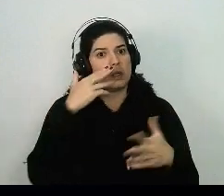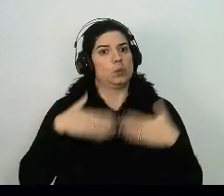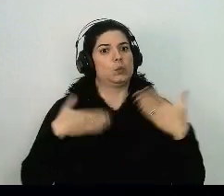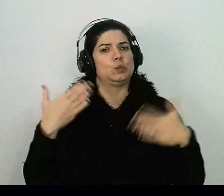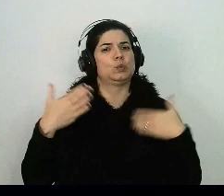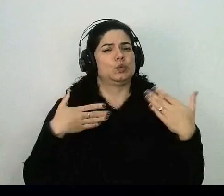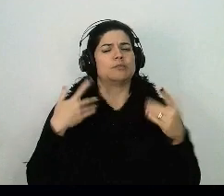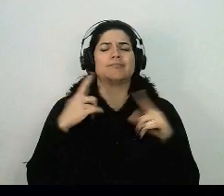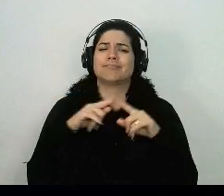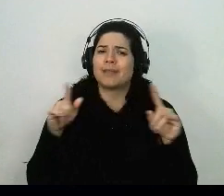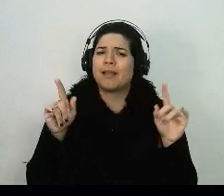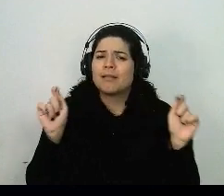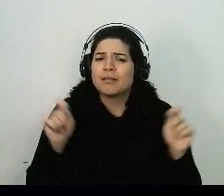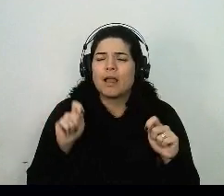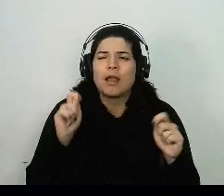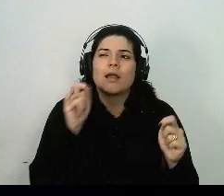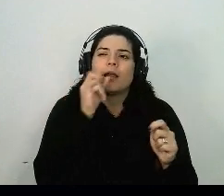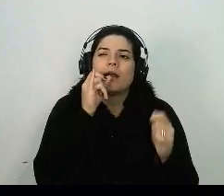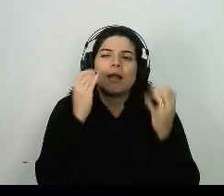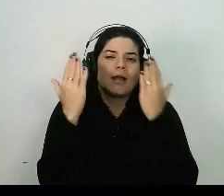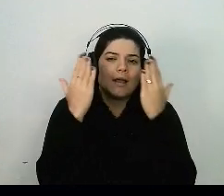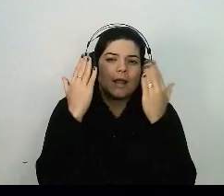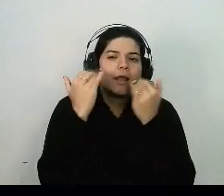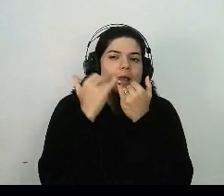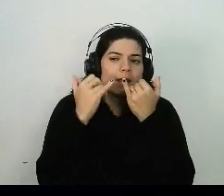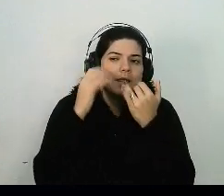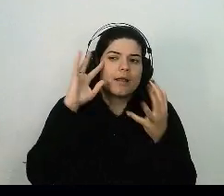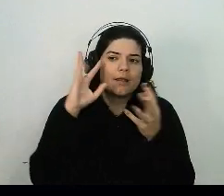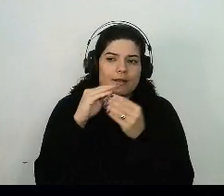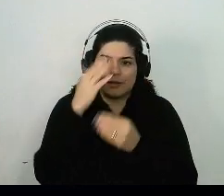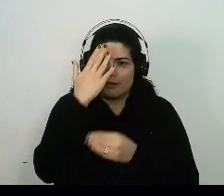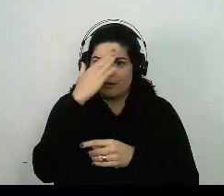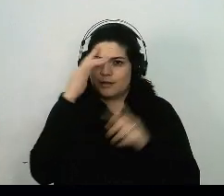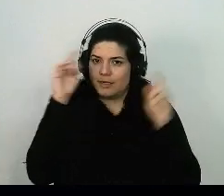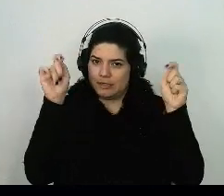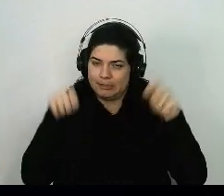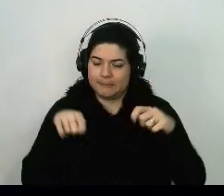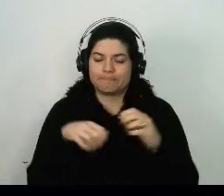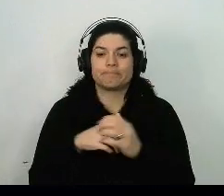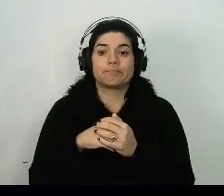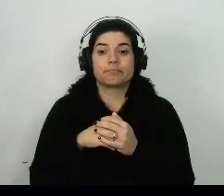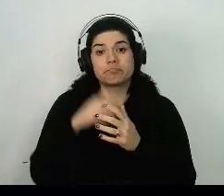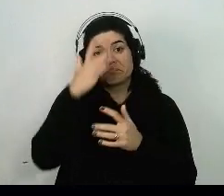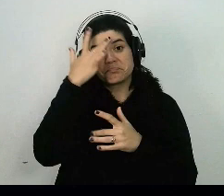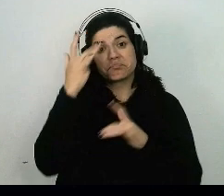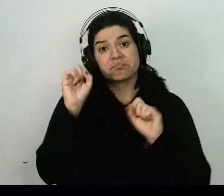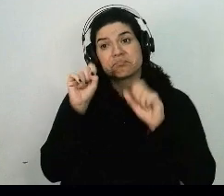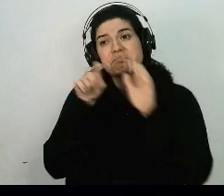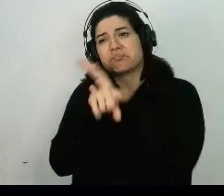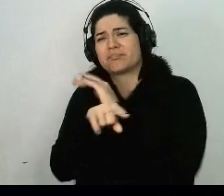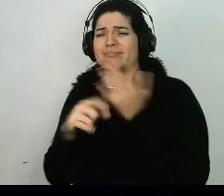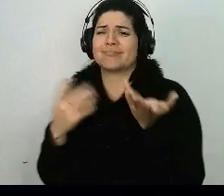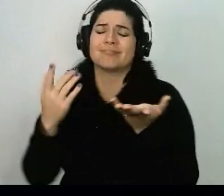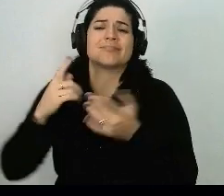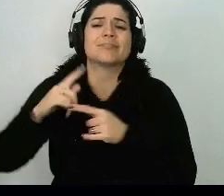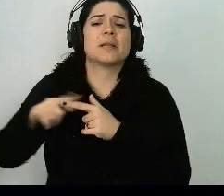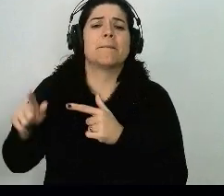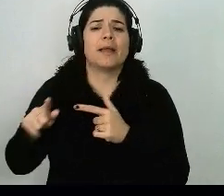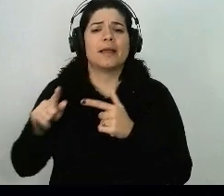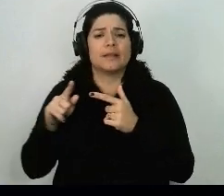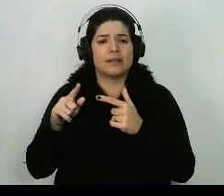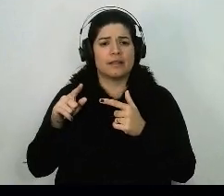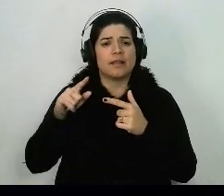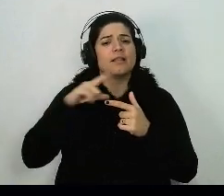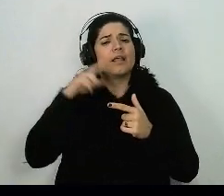gente entender a importância de compreender esse contexto, tá? Aí alguém pode perguntar, mas por que tem uma impressora no seu slide,